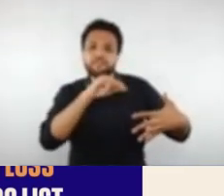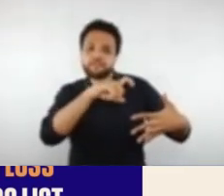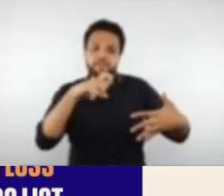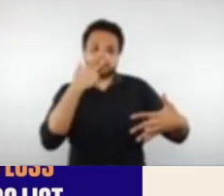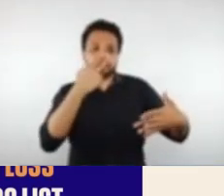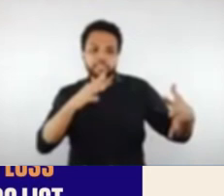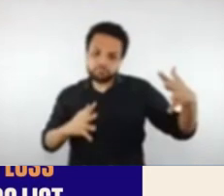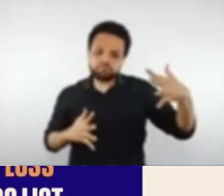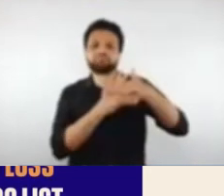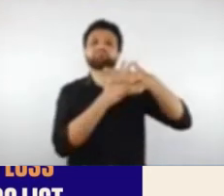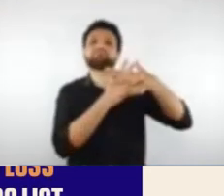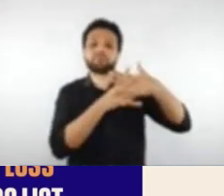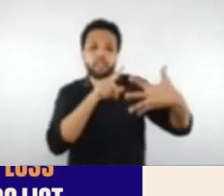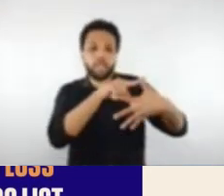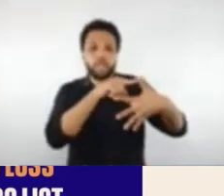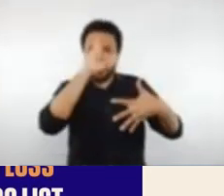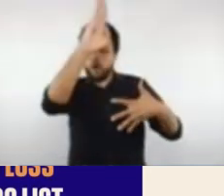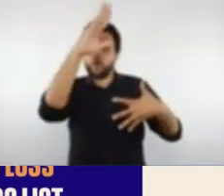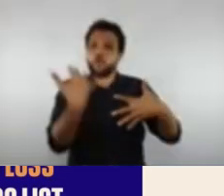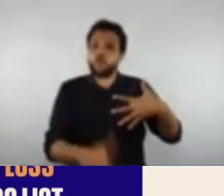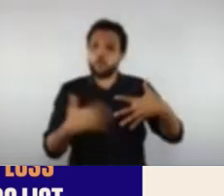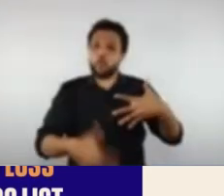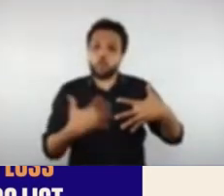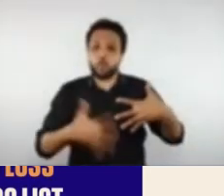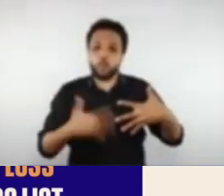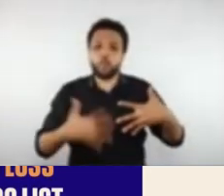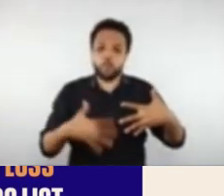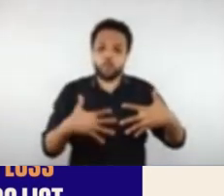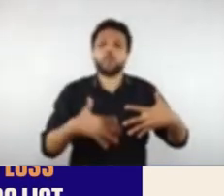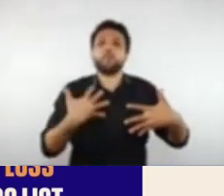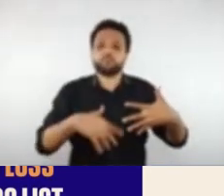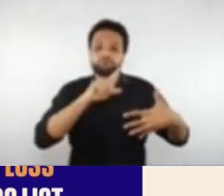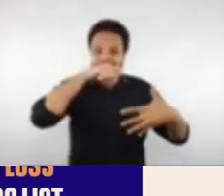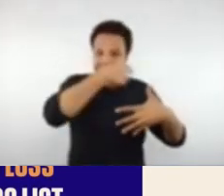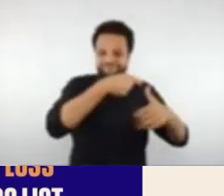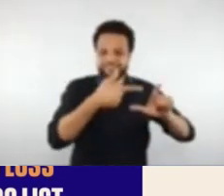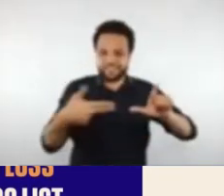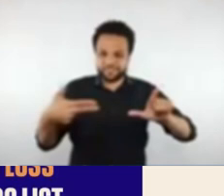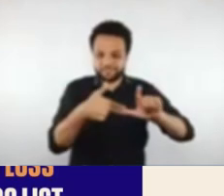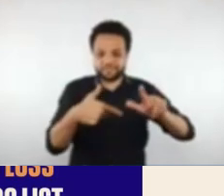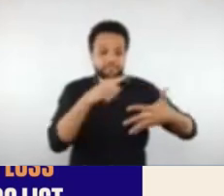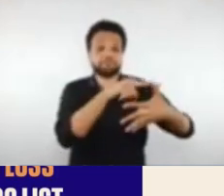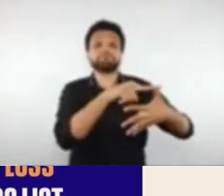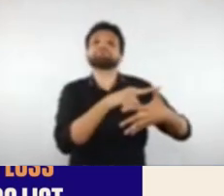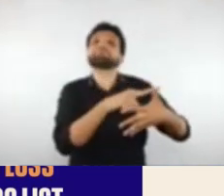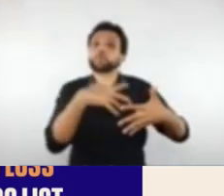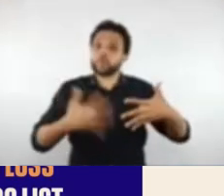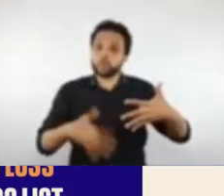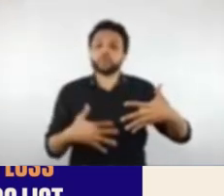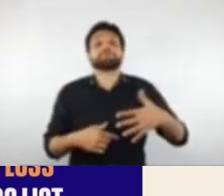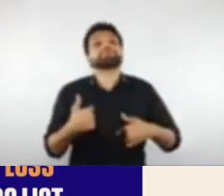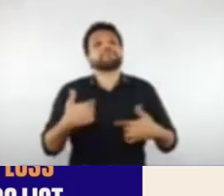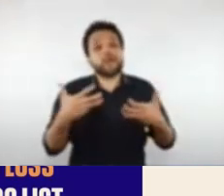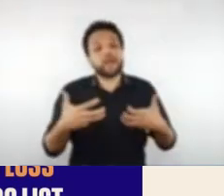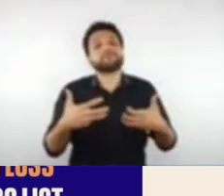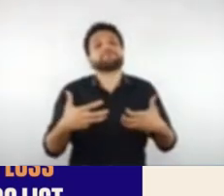mercado. Então, eu queria complementar o que foi falado pelos colegas, levantando aqui, se já